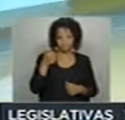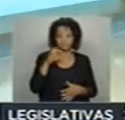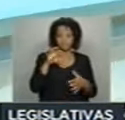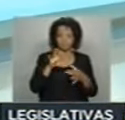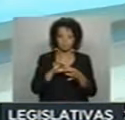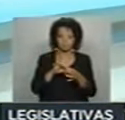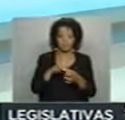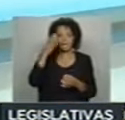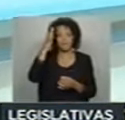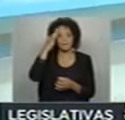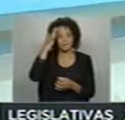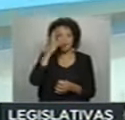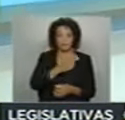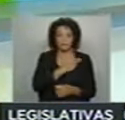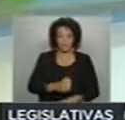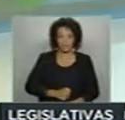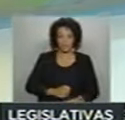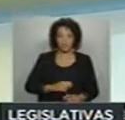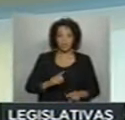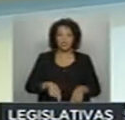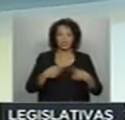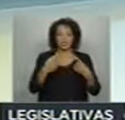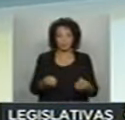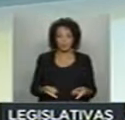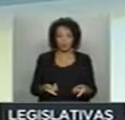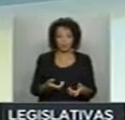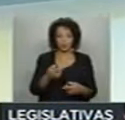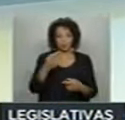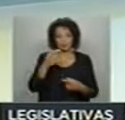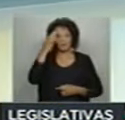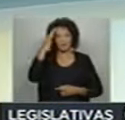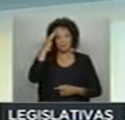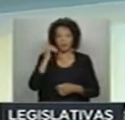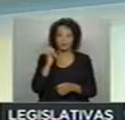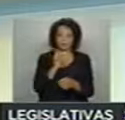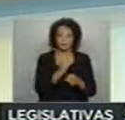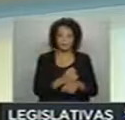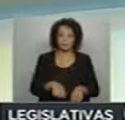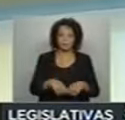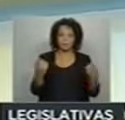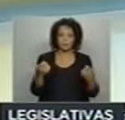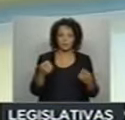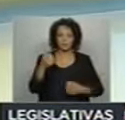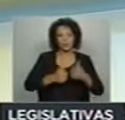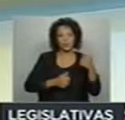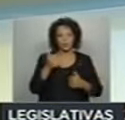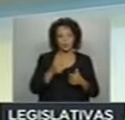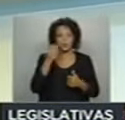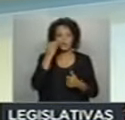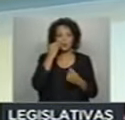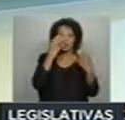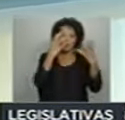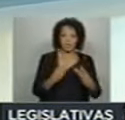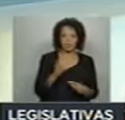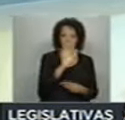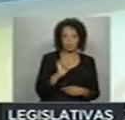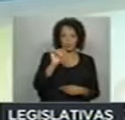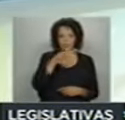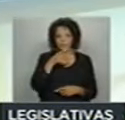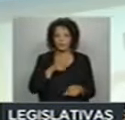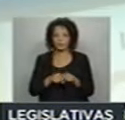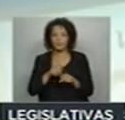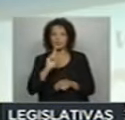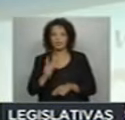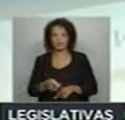Universidade Católica. A seguir-se-ão depois as projeções para os diversos partidos concorrentes, com cálculo de percentagens e de número de